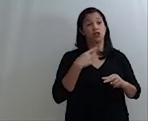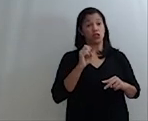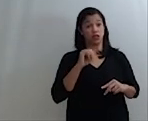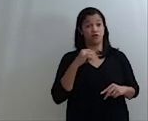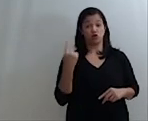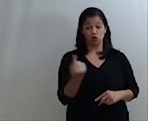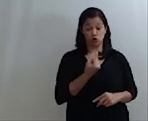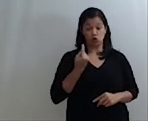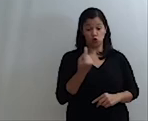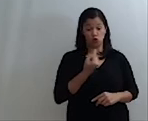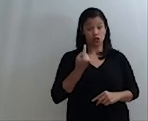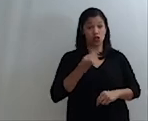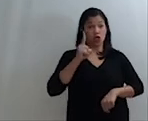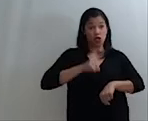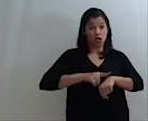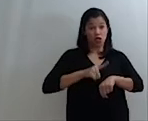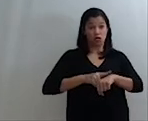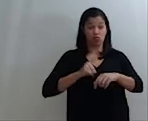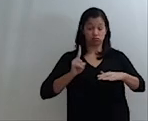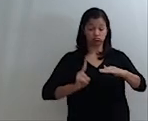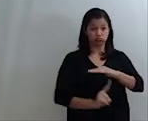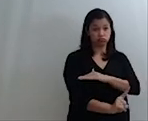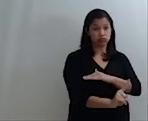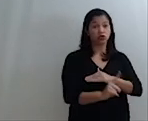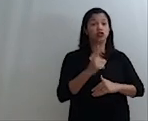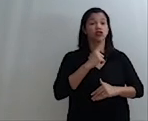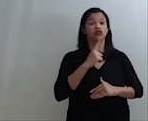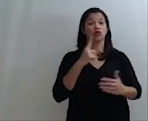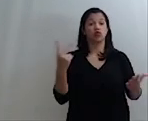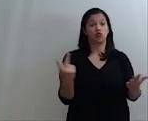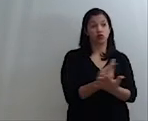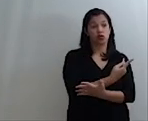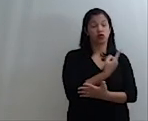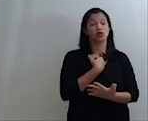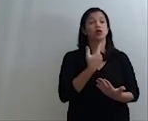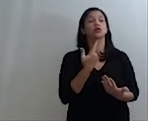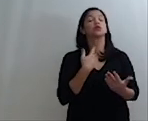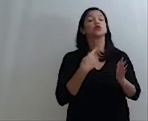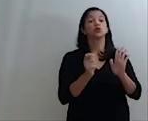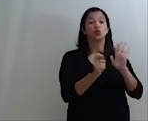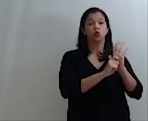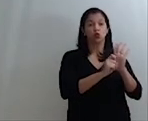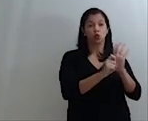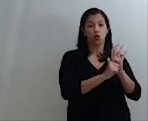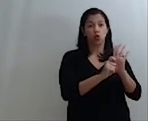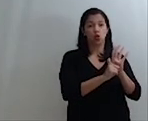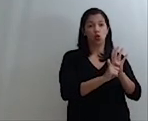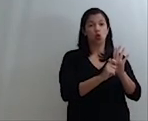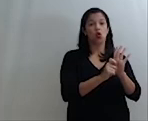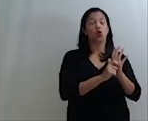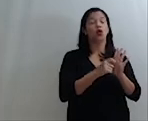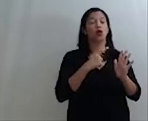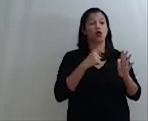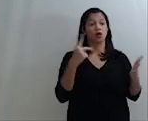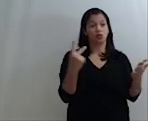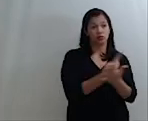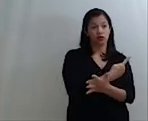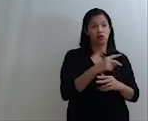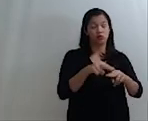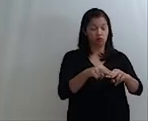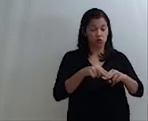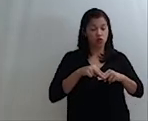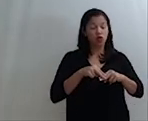além do paciente estar so efeito de droga e utilizaria o proveito do crime para pagar dívidas em relação ao consumo de